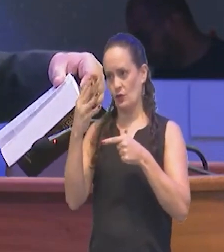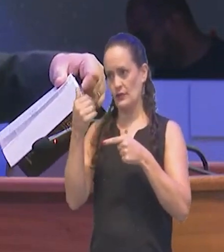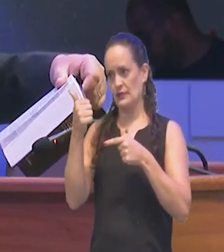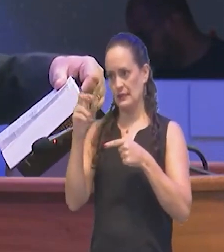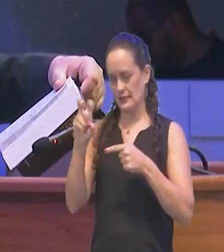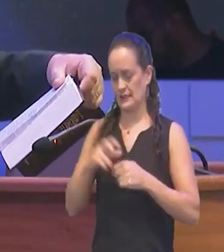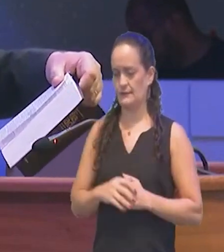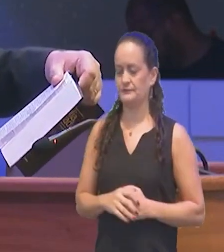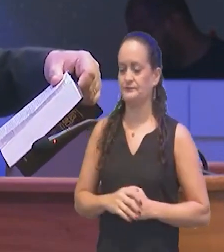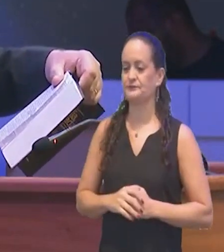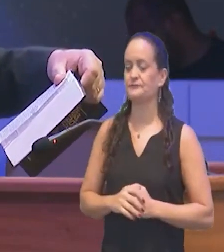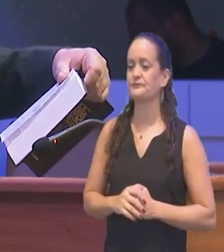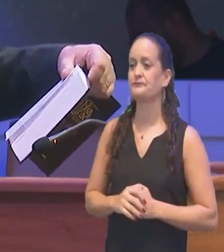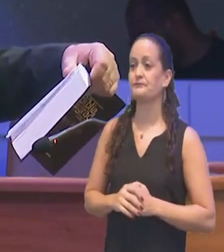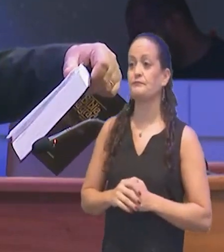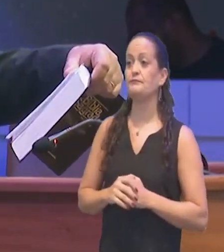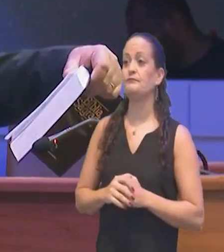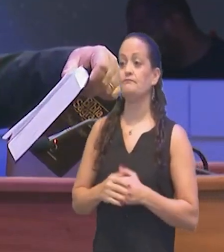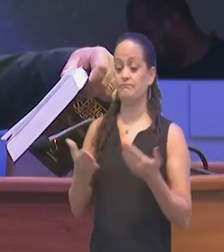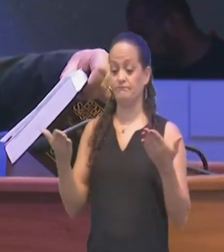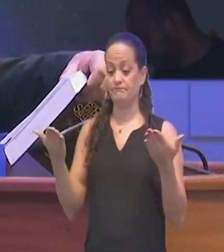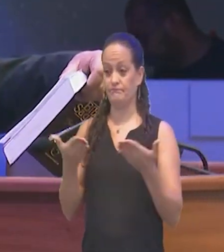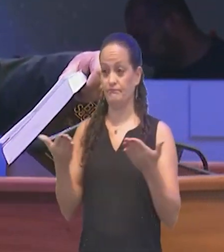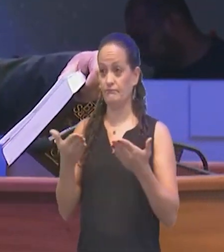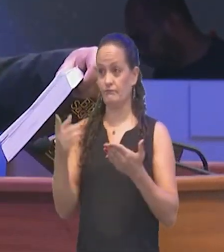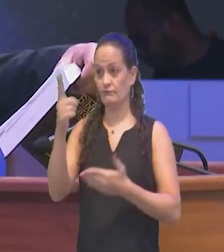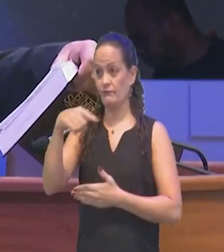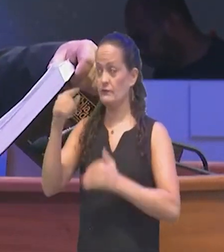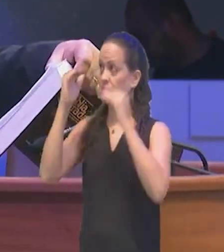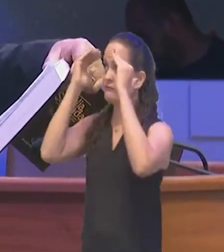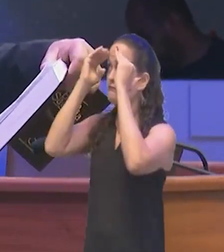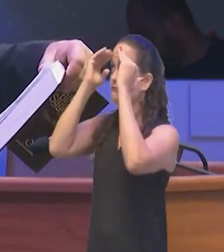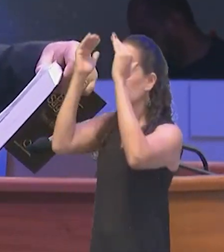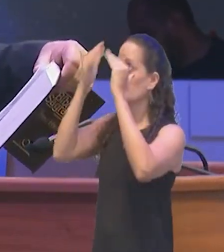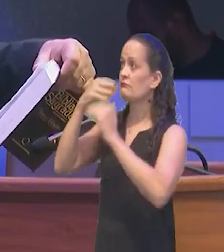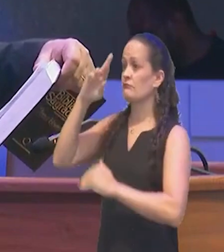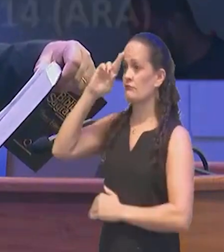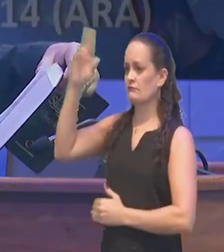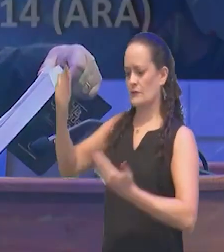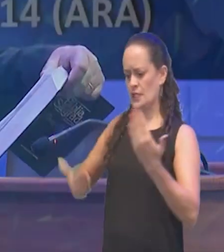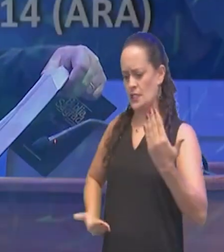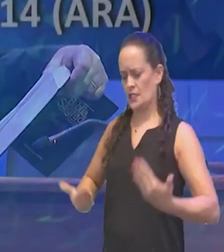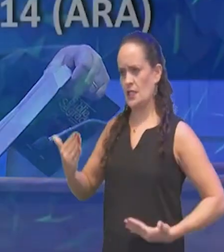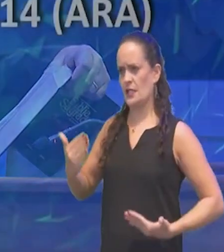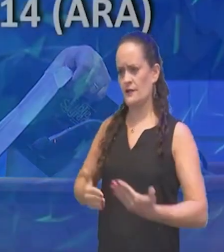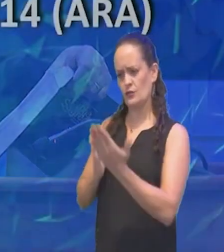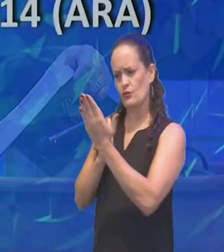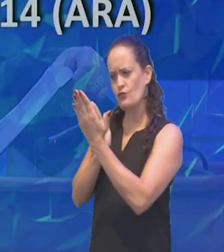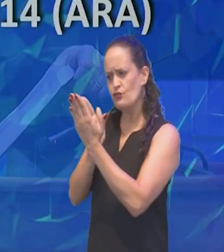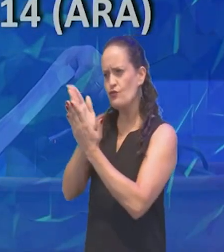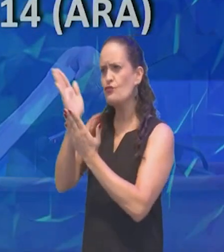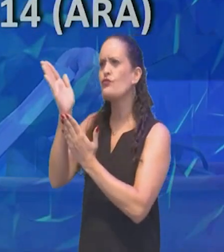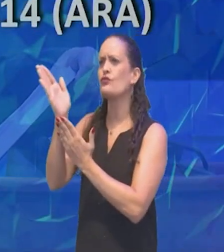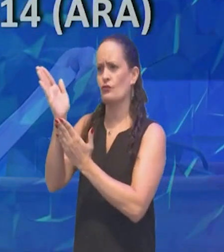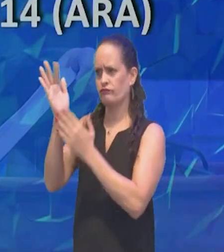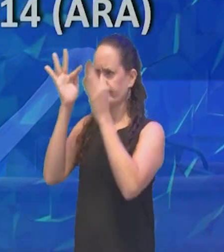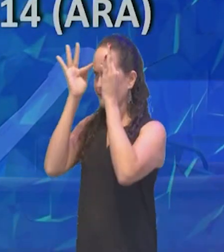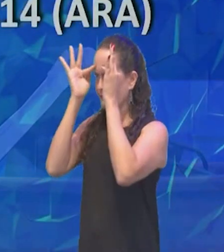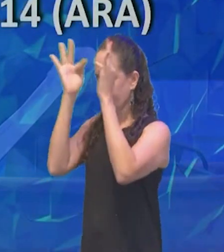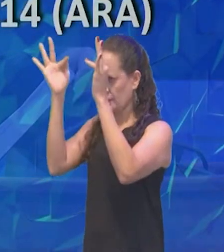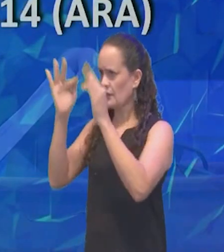Senhor: Agora, pois, temei ao Senhor e servi-o com integridade e com